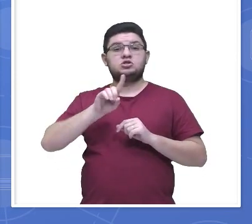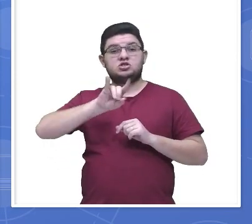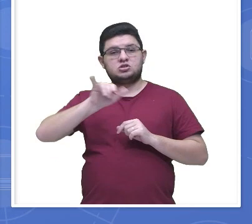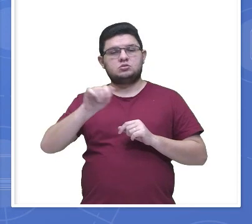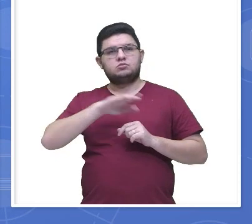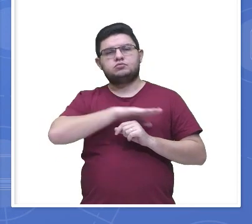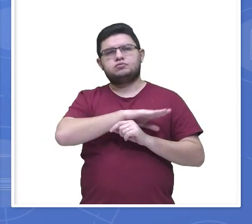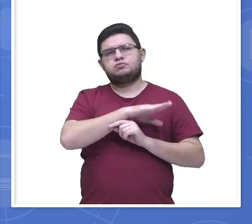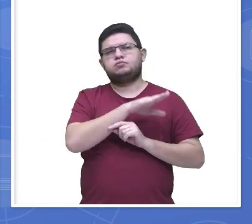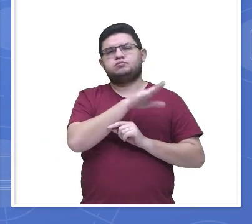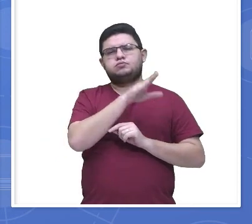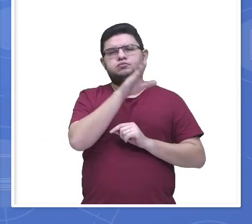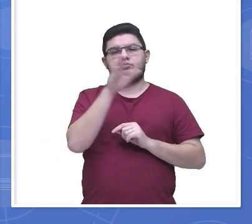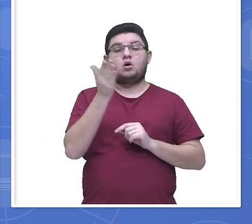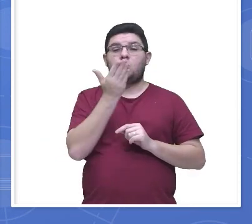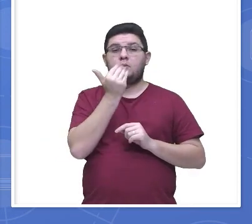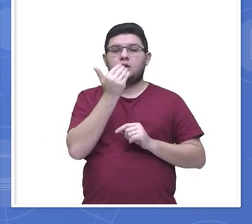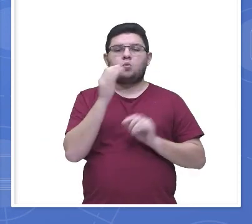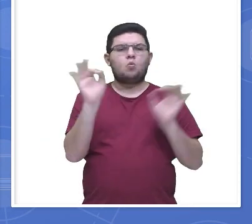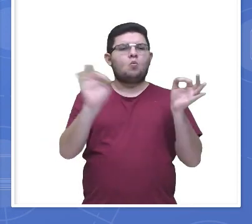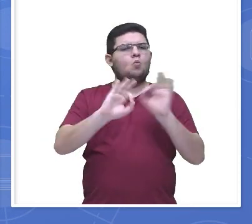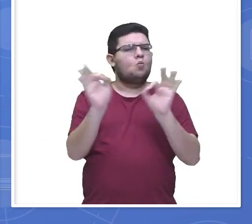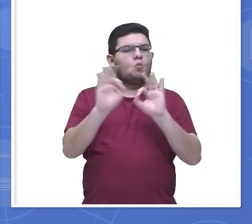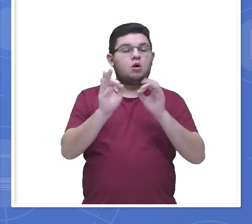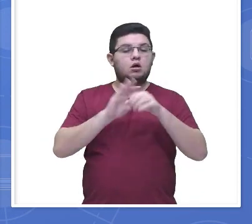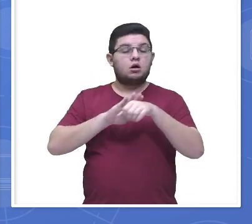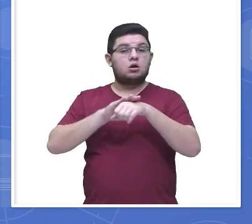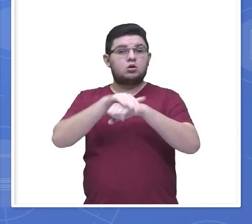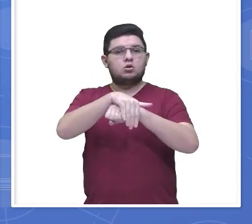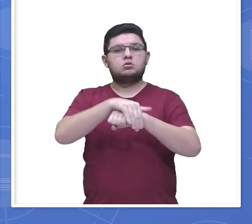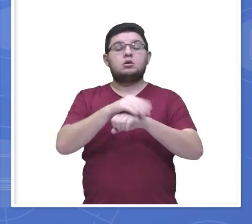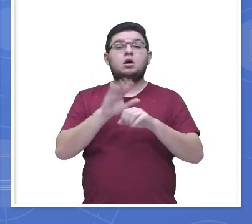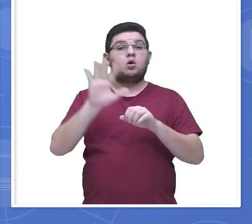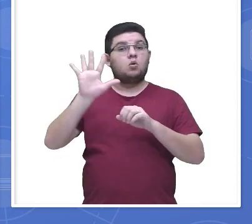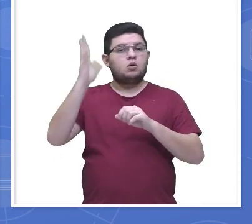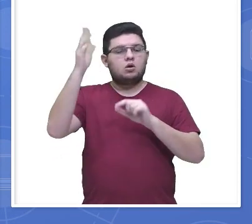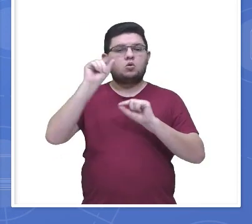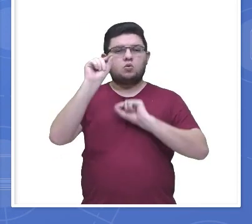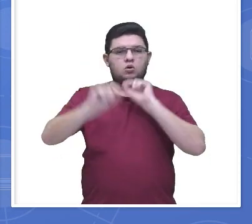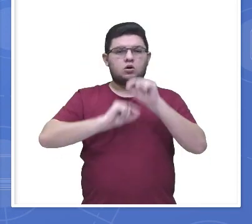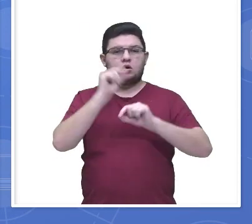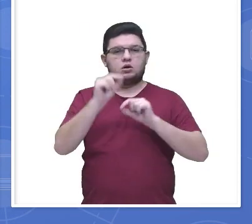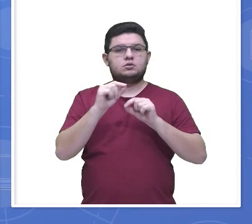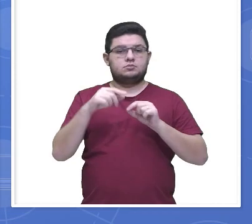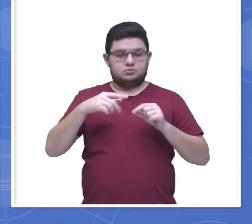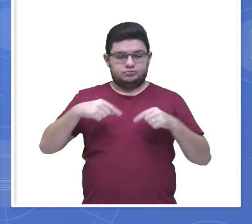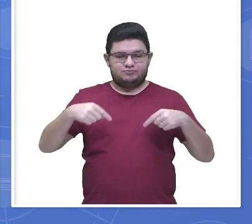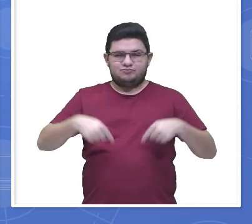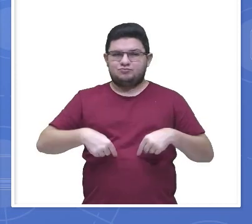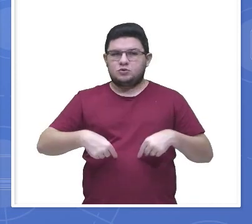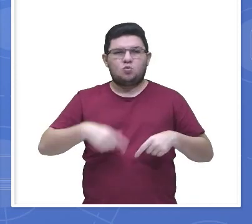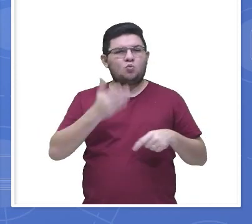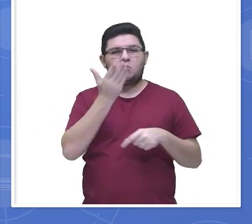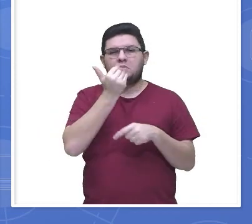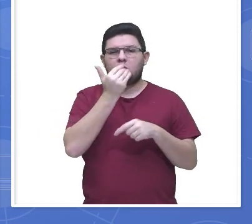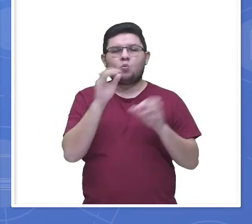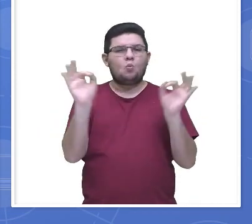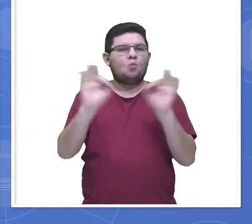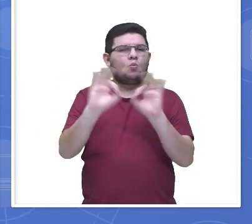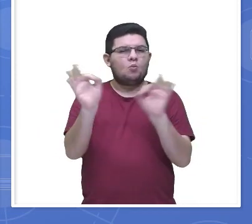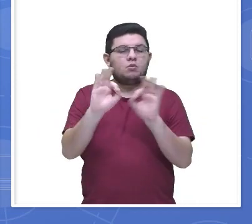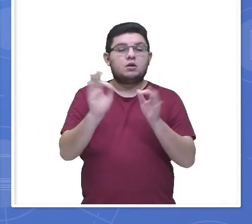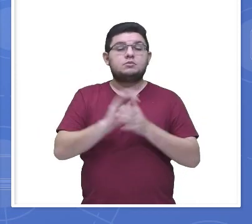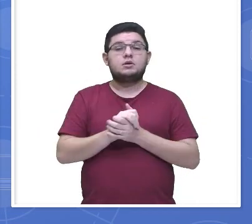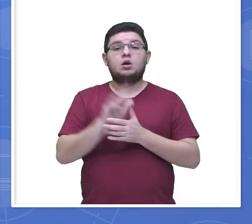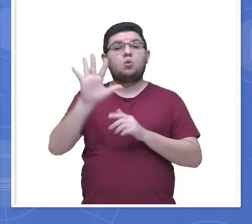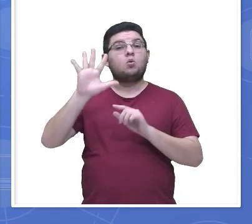não almoçou, já está de noite. O que acontece? O teu sistema digestório, ele está sem alimento ali para digerir, né? Então